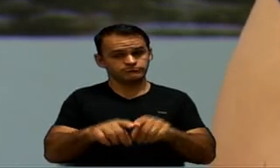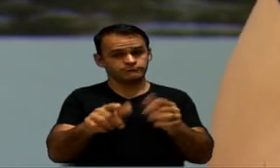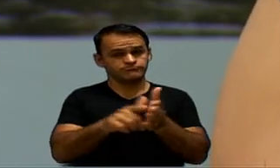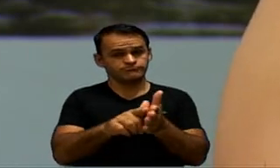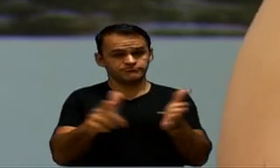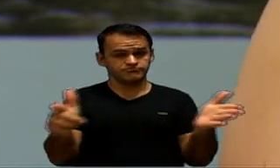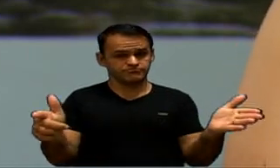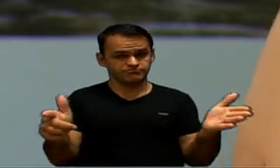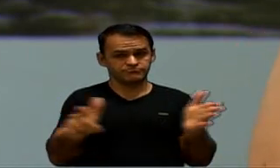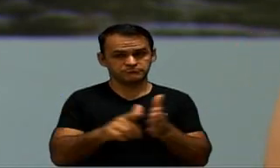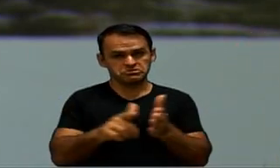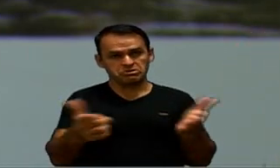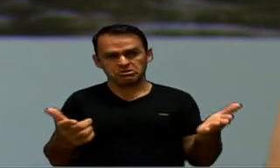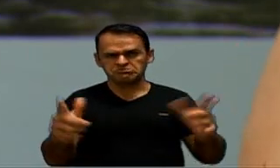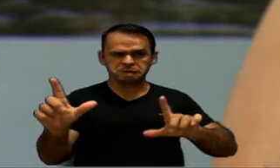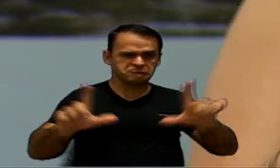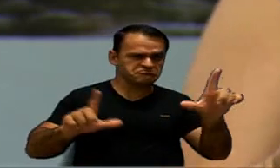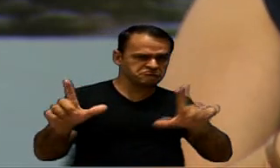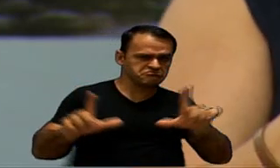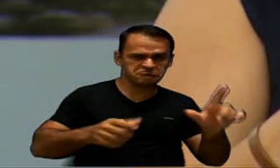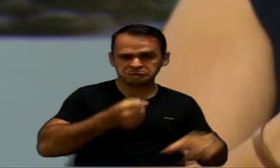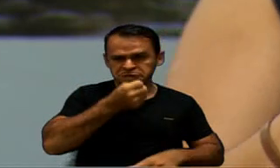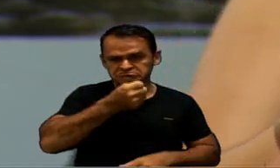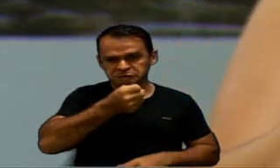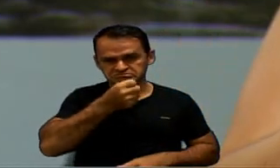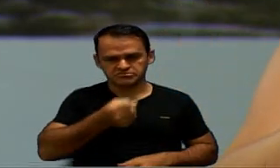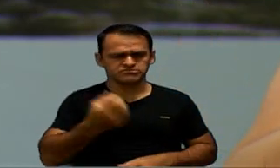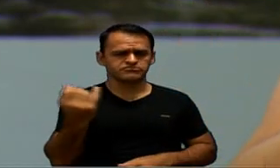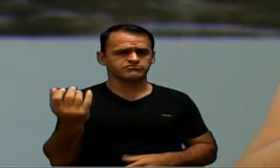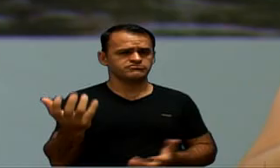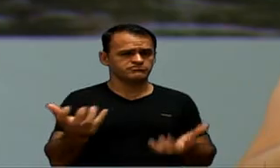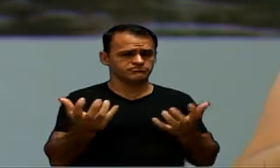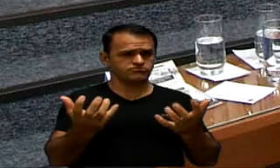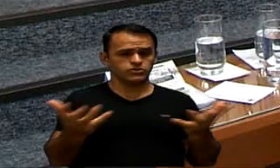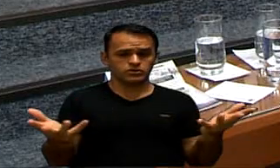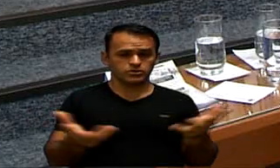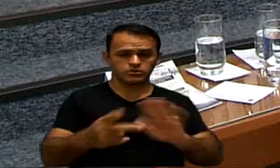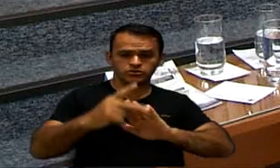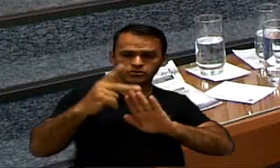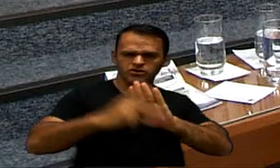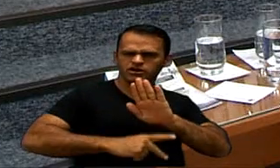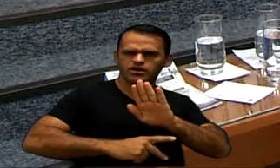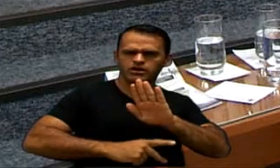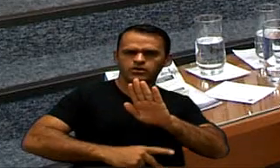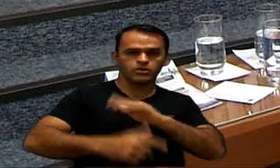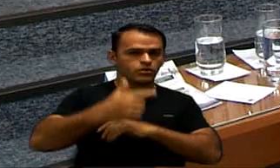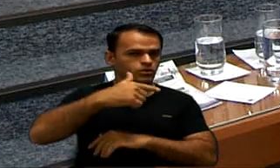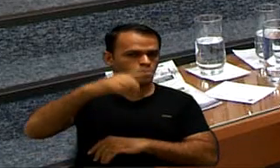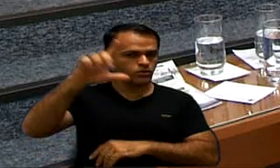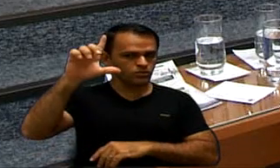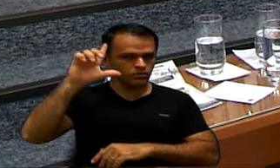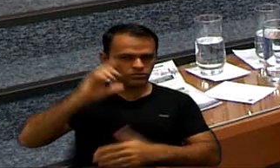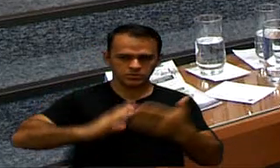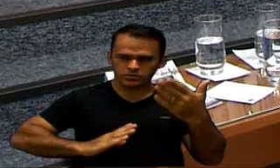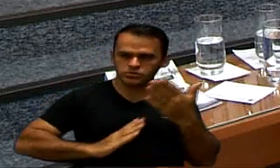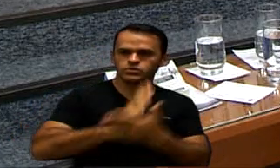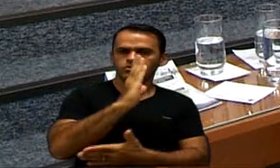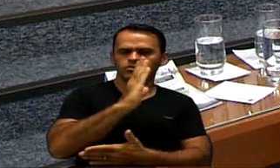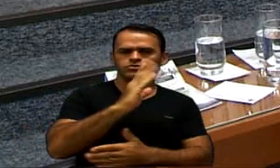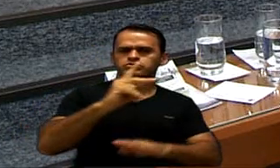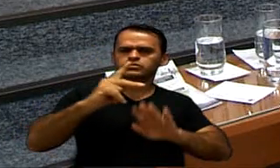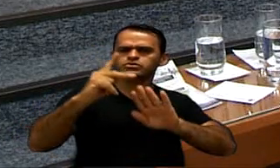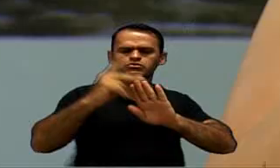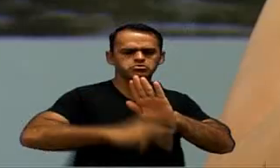exigir que essa lei, esse PL que foi aprovado hoje, Yara, né, ontem, na verdade, dia 5, foi aprovado um